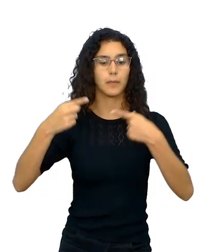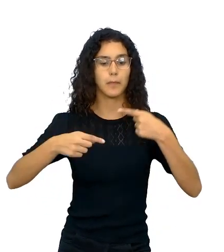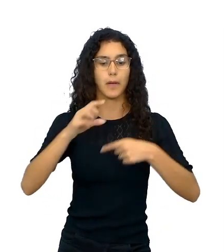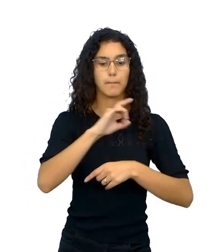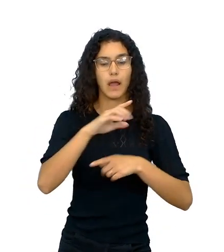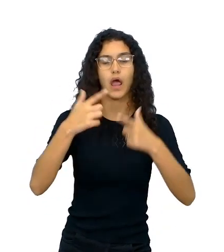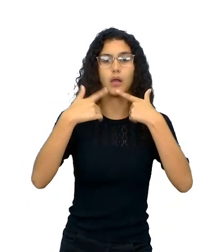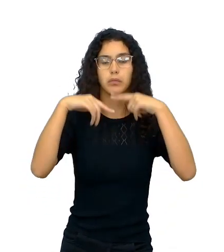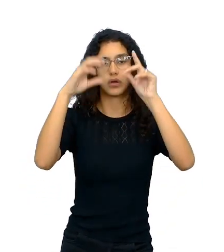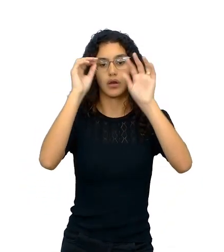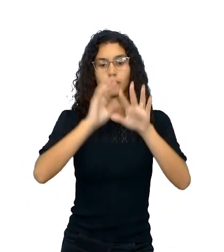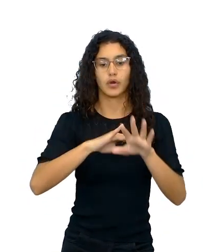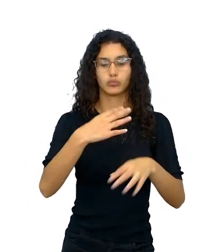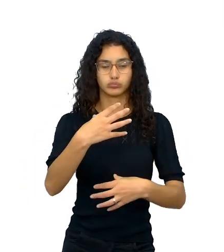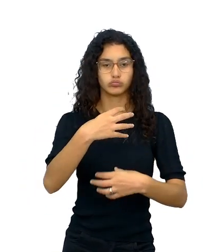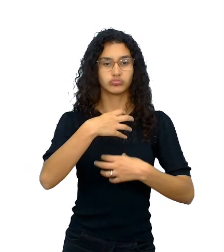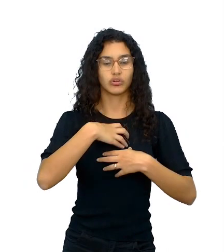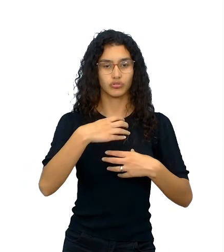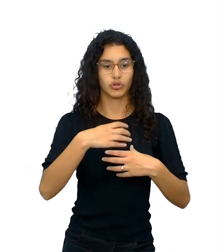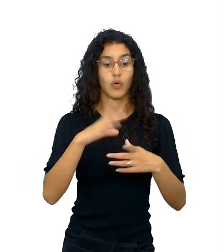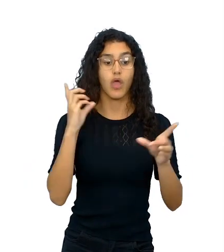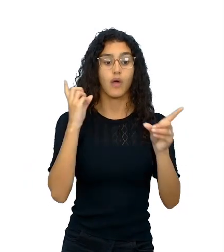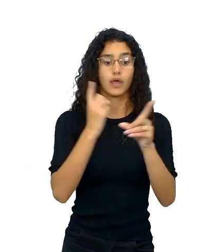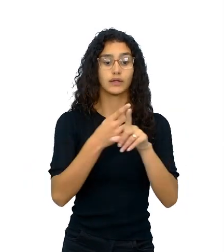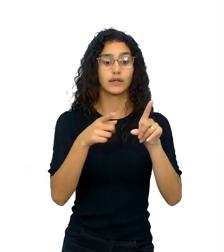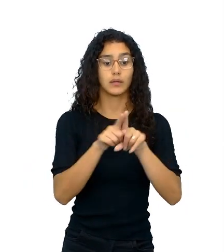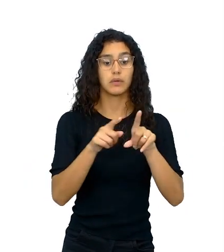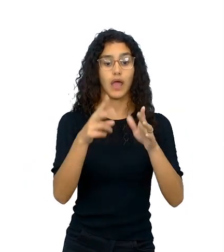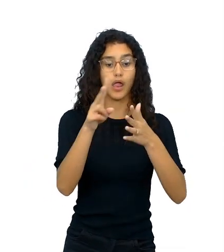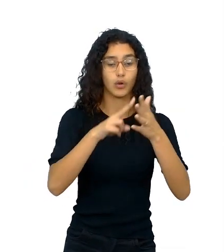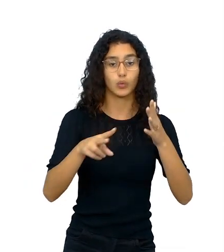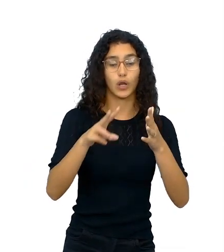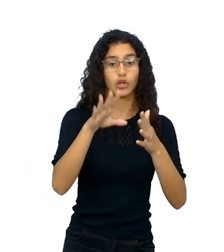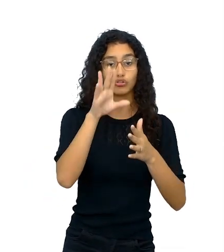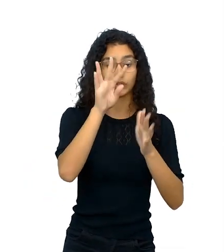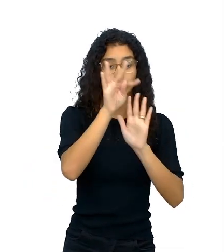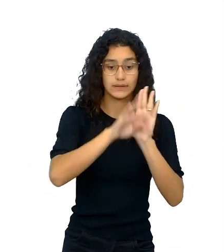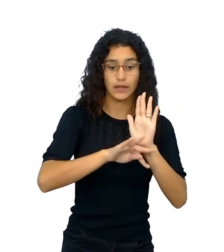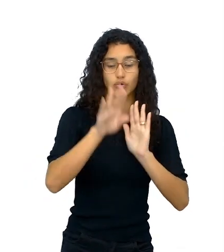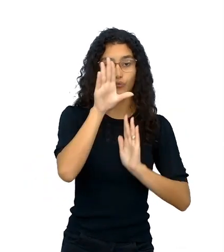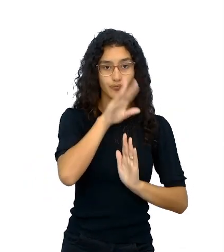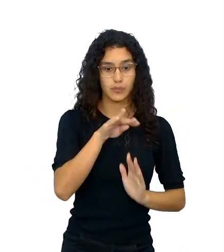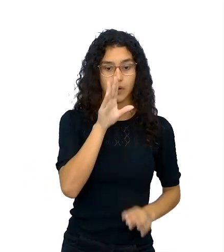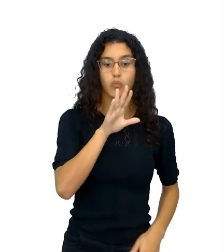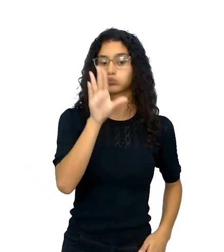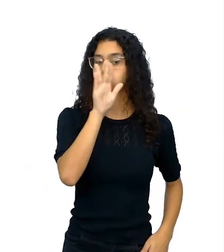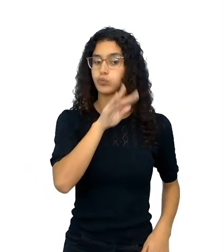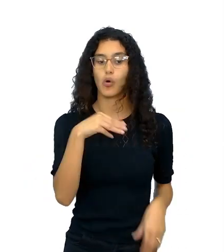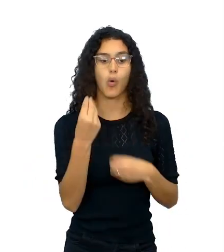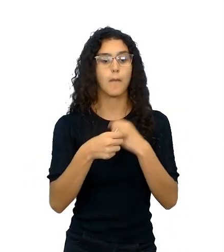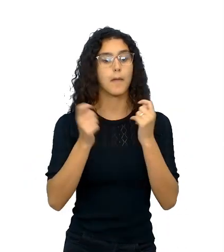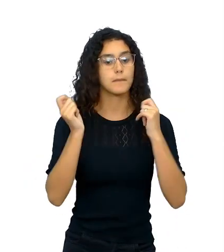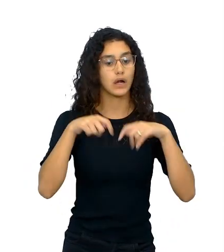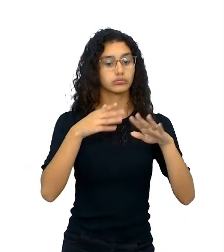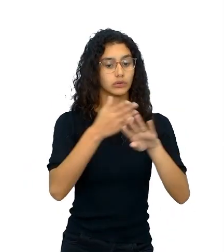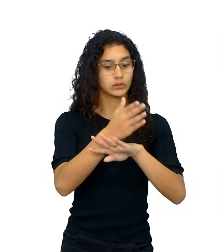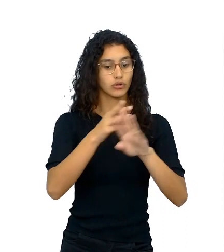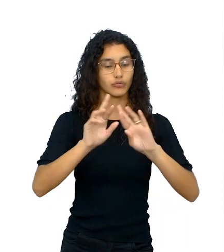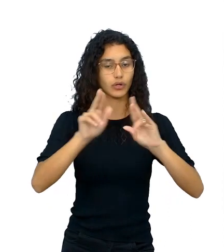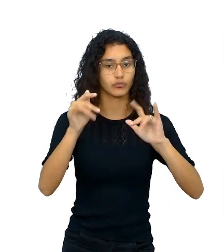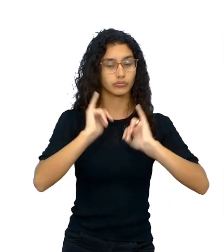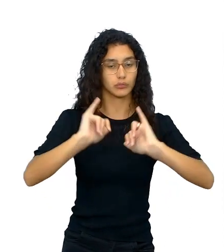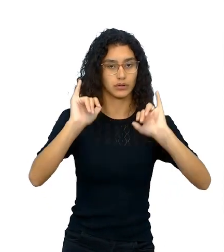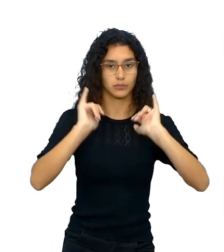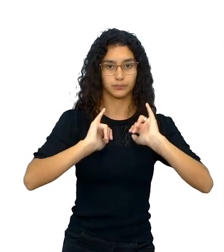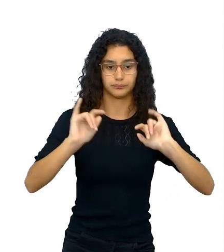cada linguagem na produção de sentido. Reconhecer a leitura de textos verbais e não verbais como possibilidade de acesso a